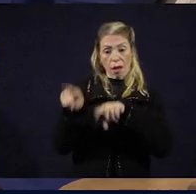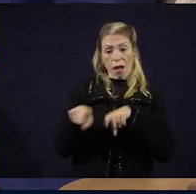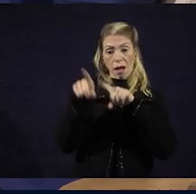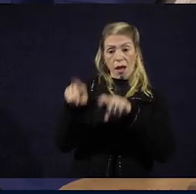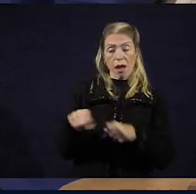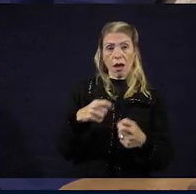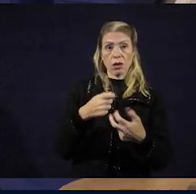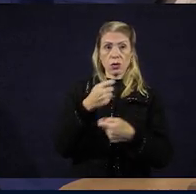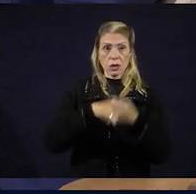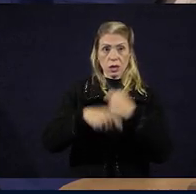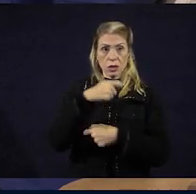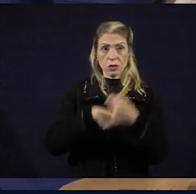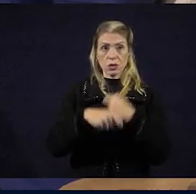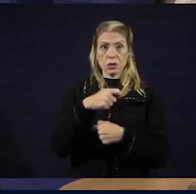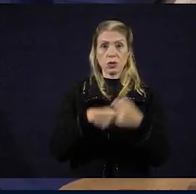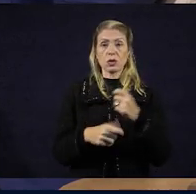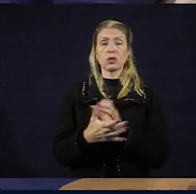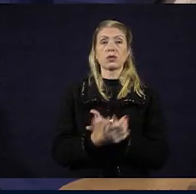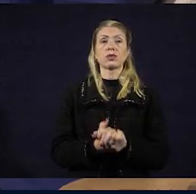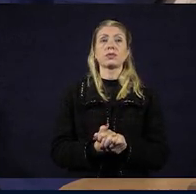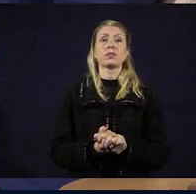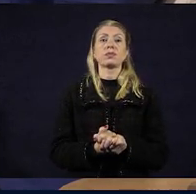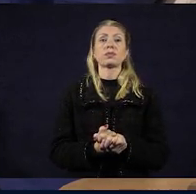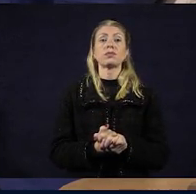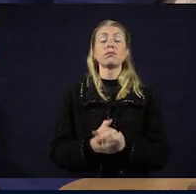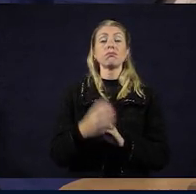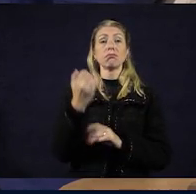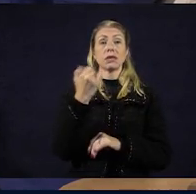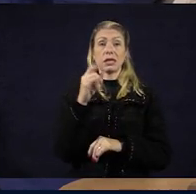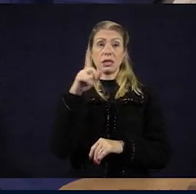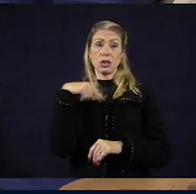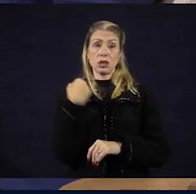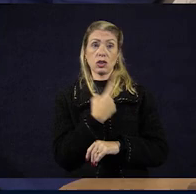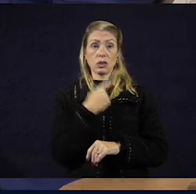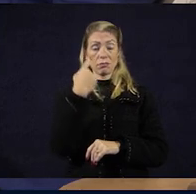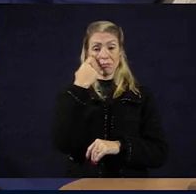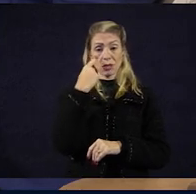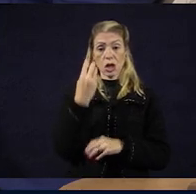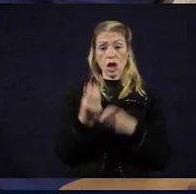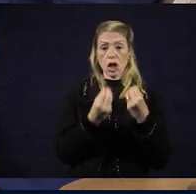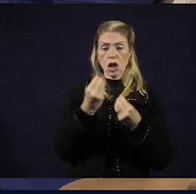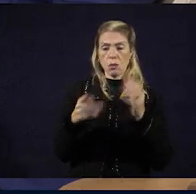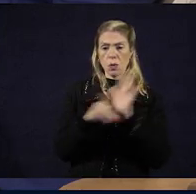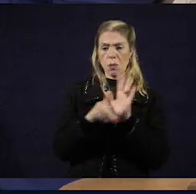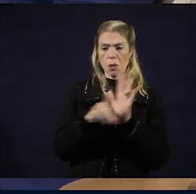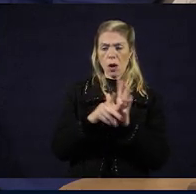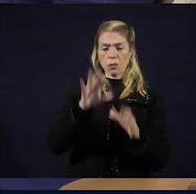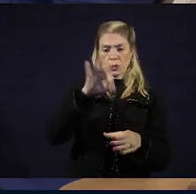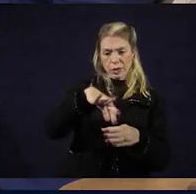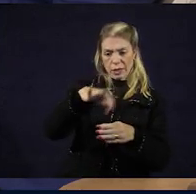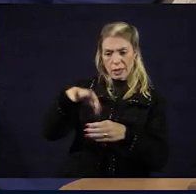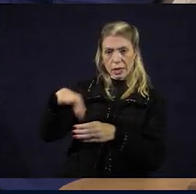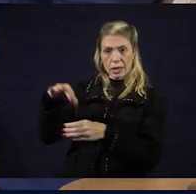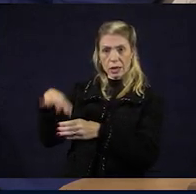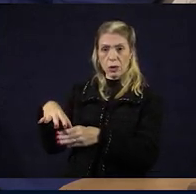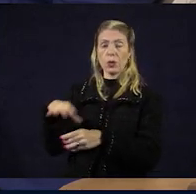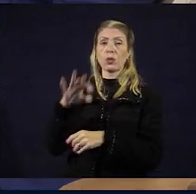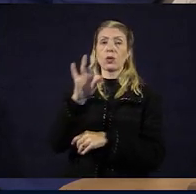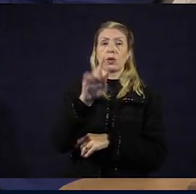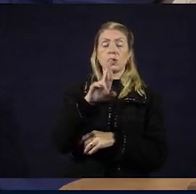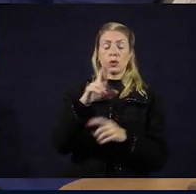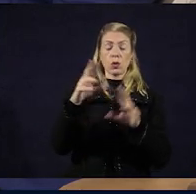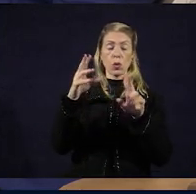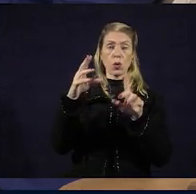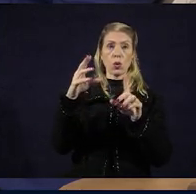um pouco a gente falar de China né E aí se a gente olhar por exemplo o cenário de commodities é o trigo